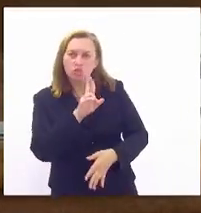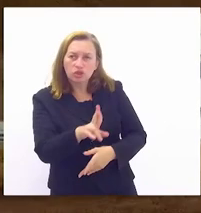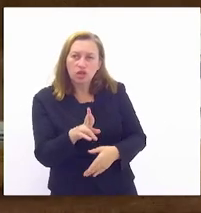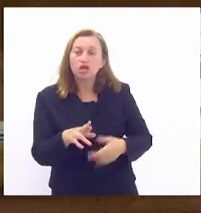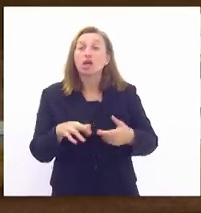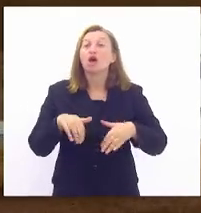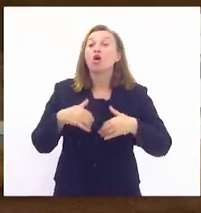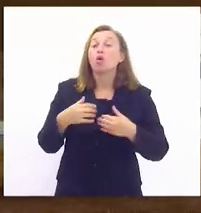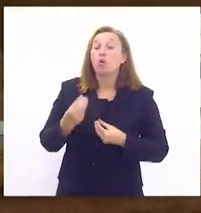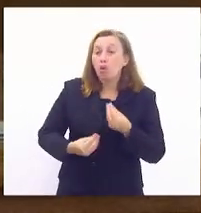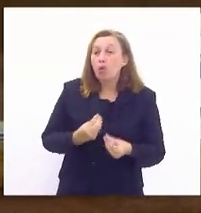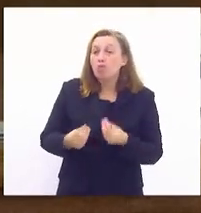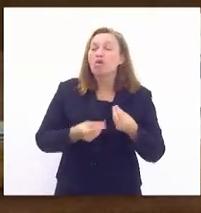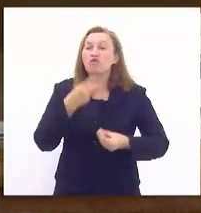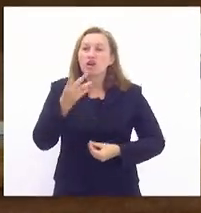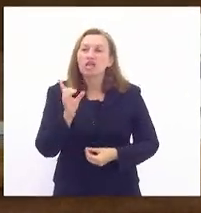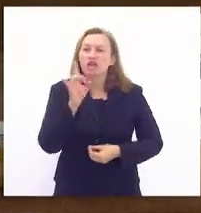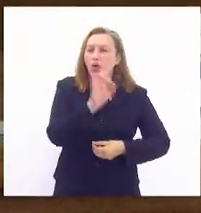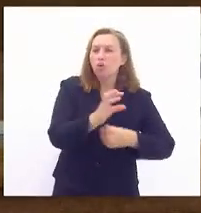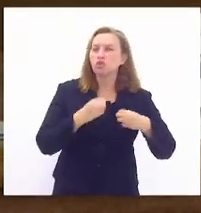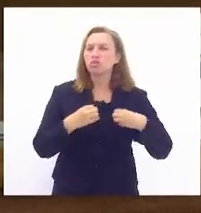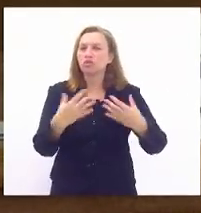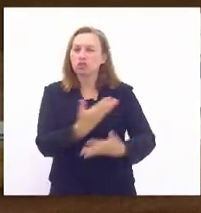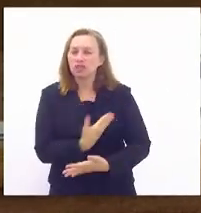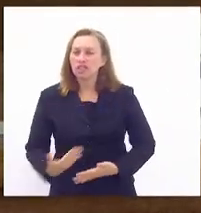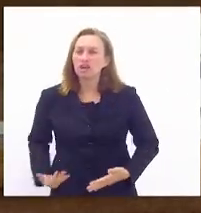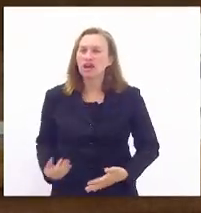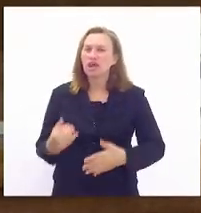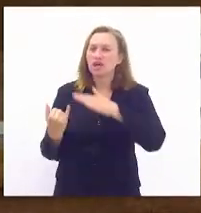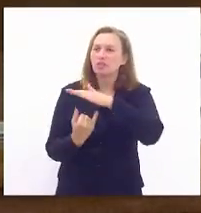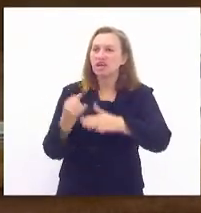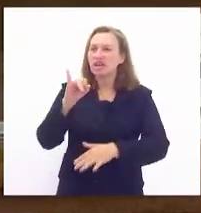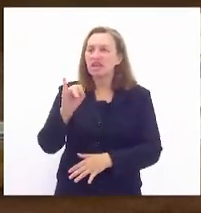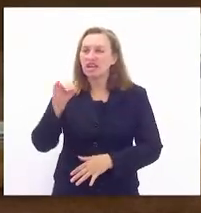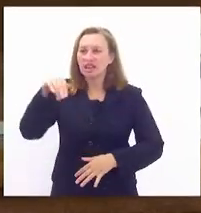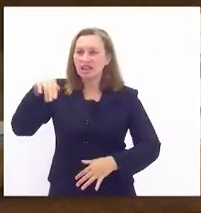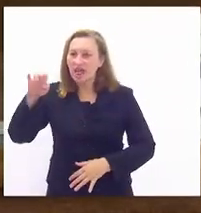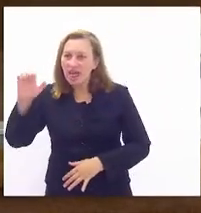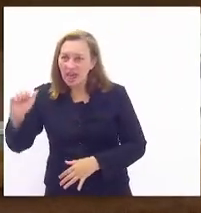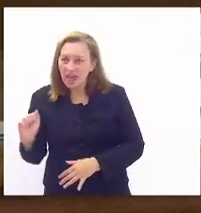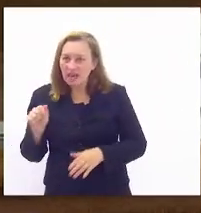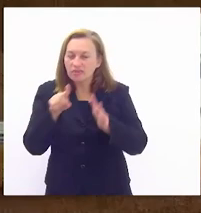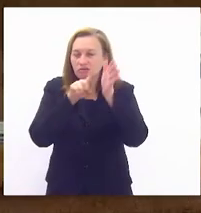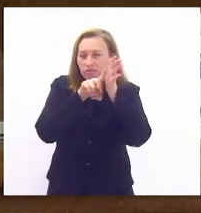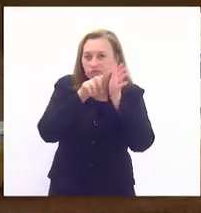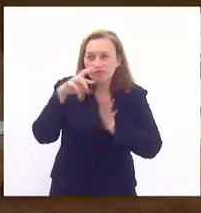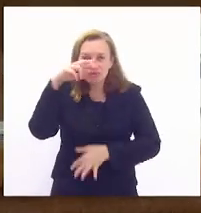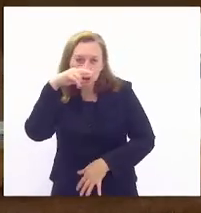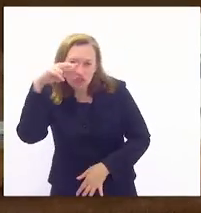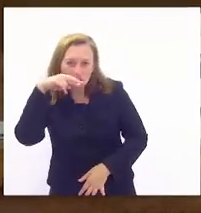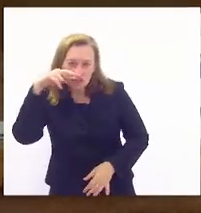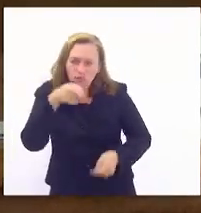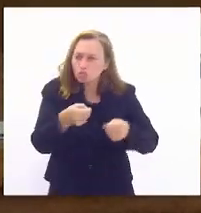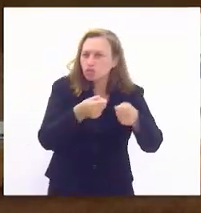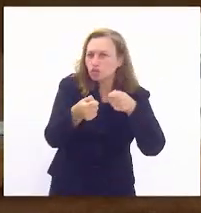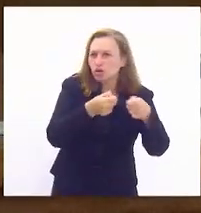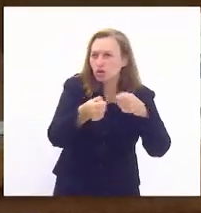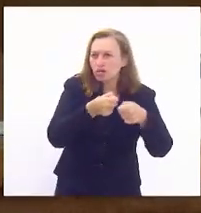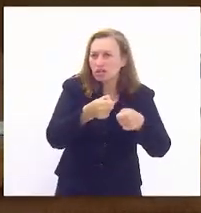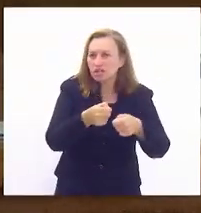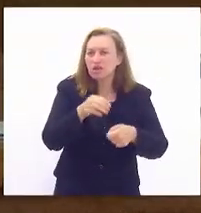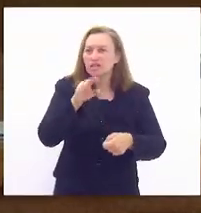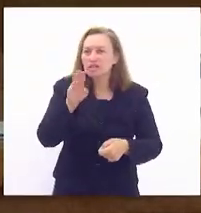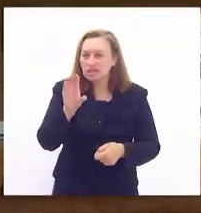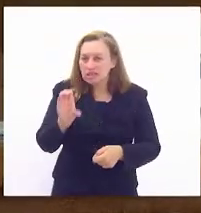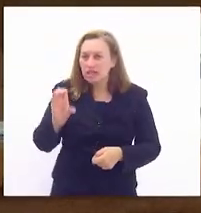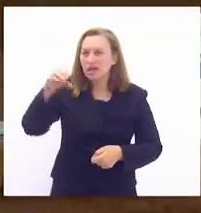Como eu falei na última audiência, o INEA tem intensificado as ações de fiscalização, de monitoramento da